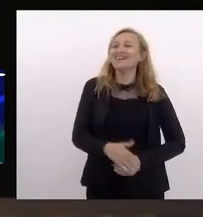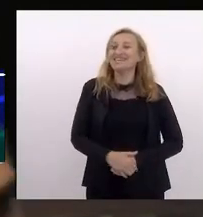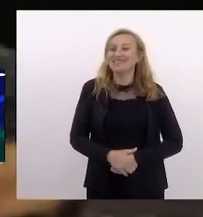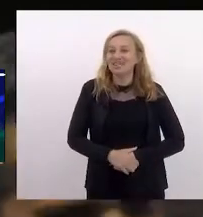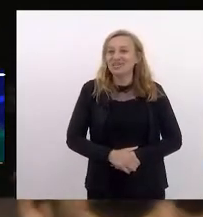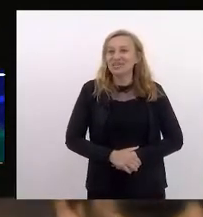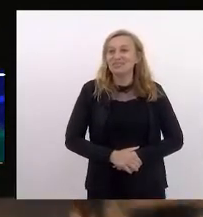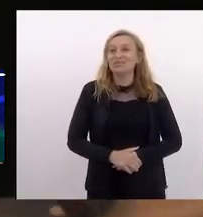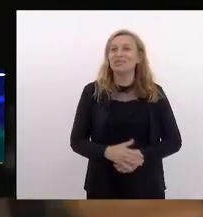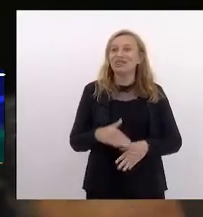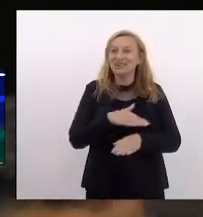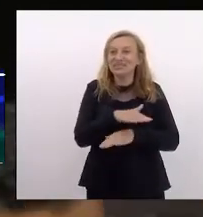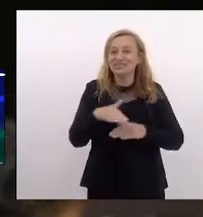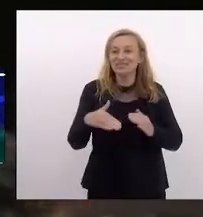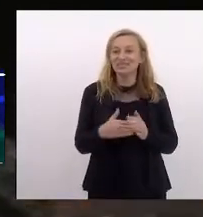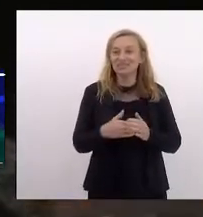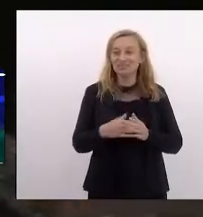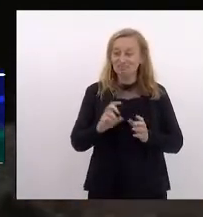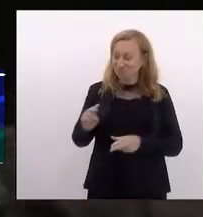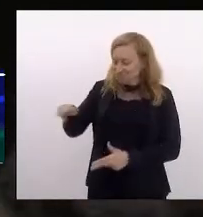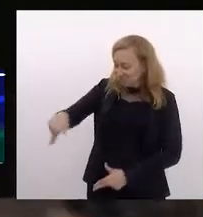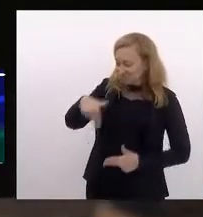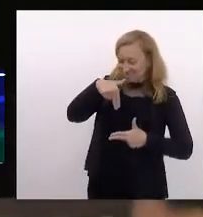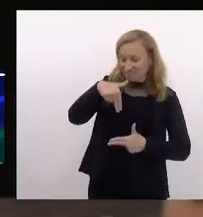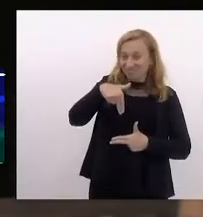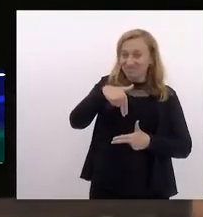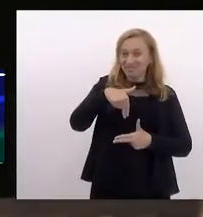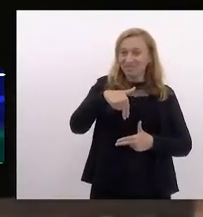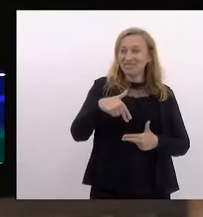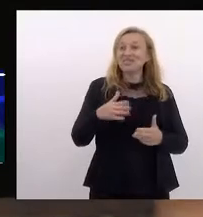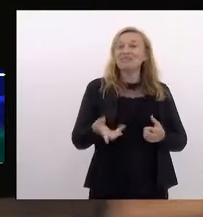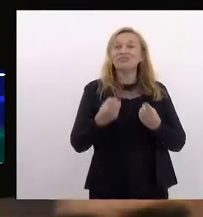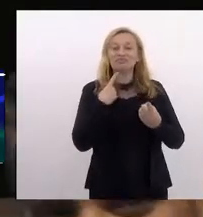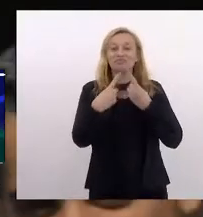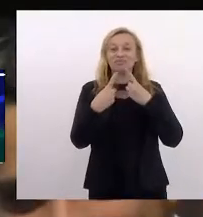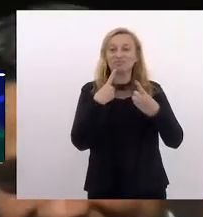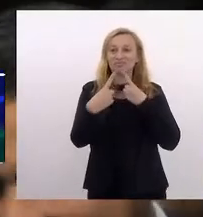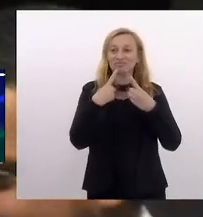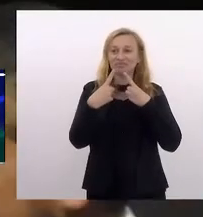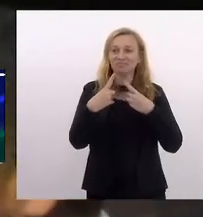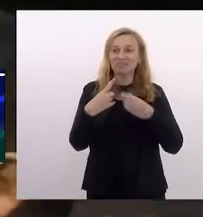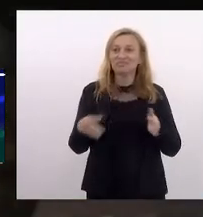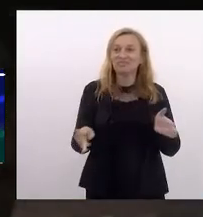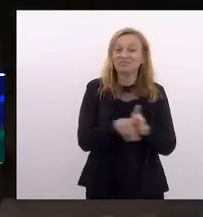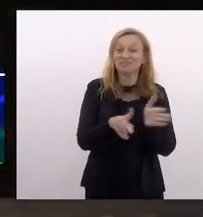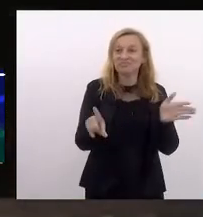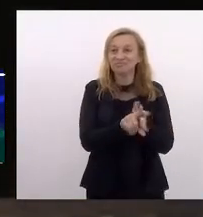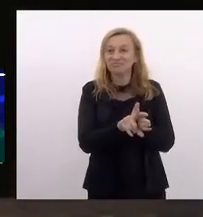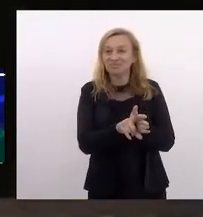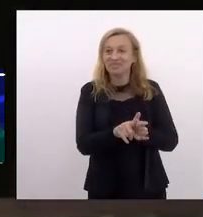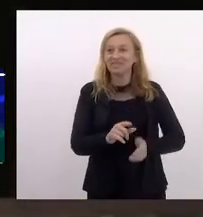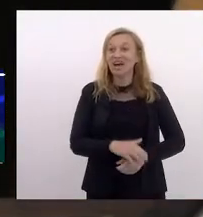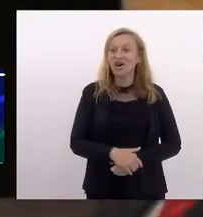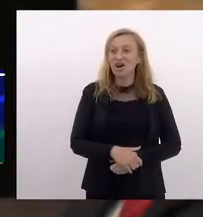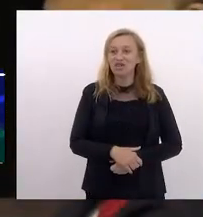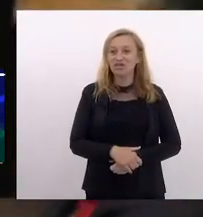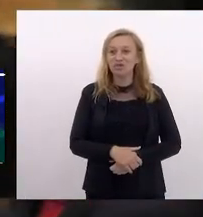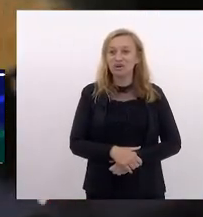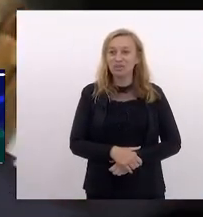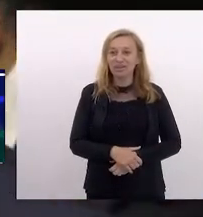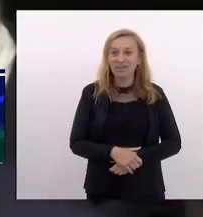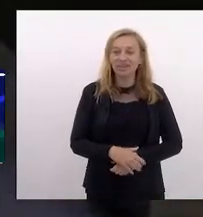acho que horas a senhora saiu ocupo esta Tribuna hoje para discutir o projeto de lei